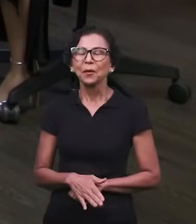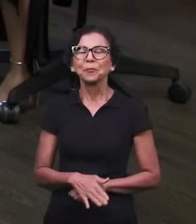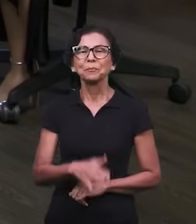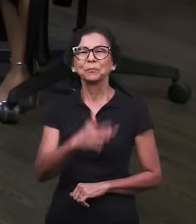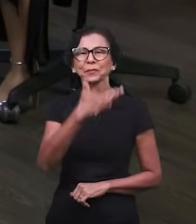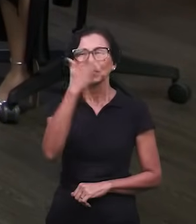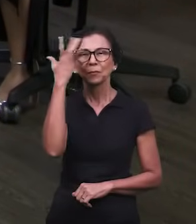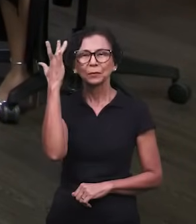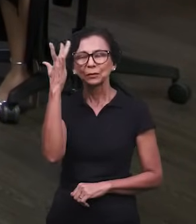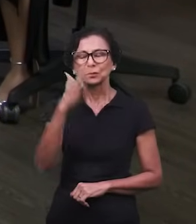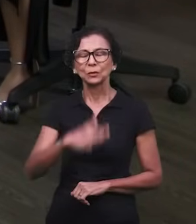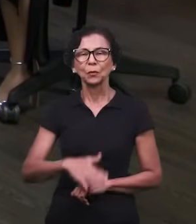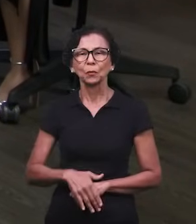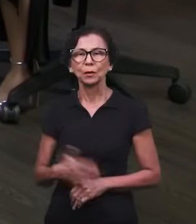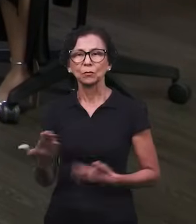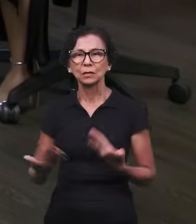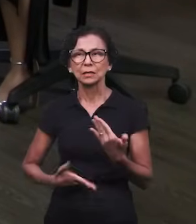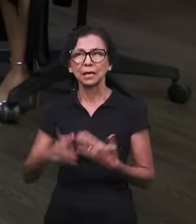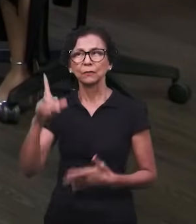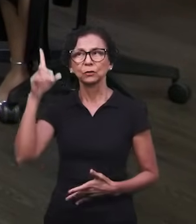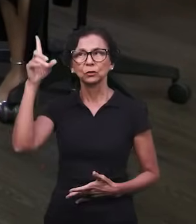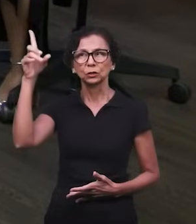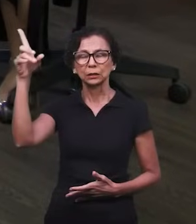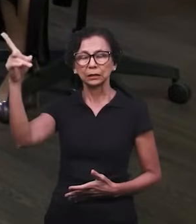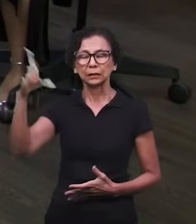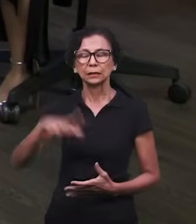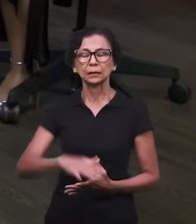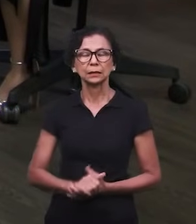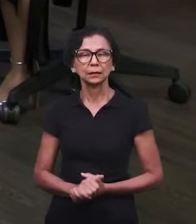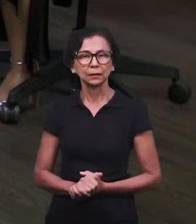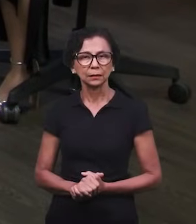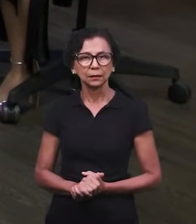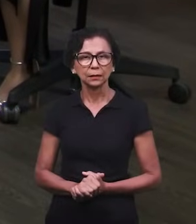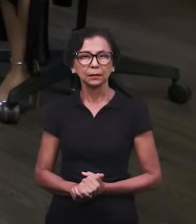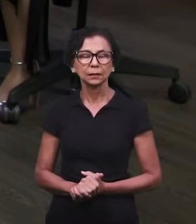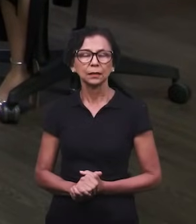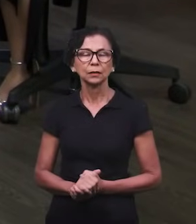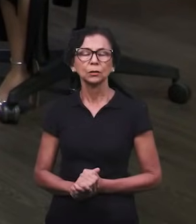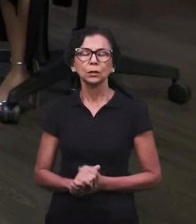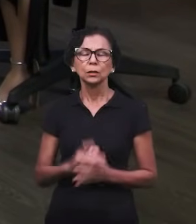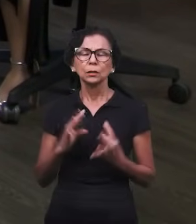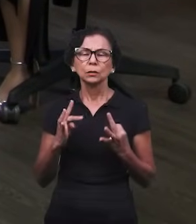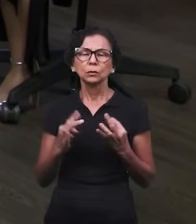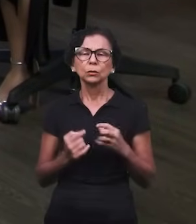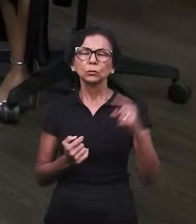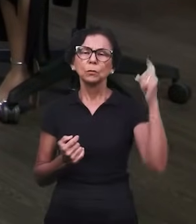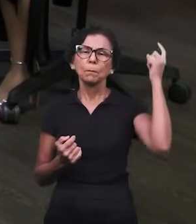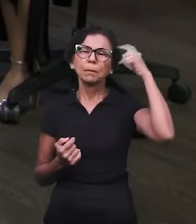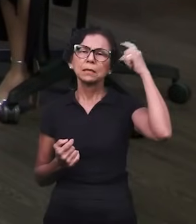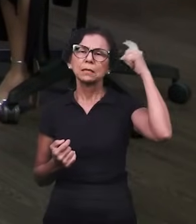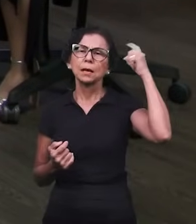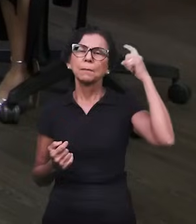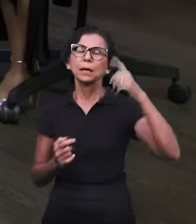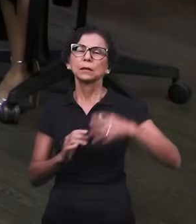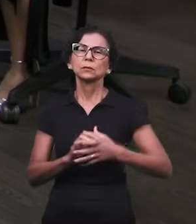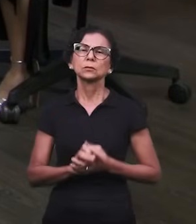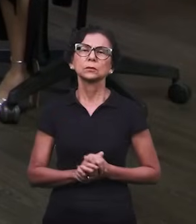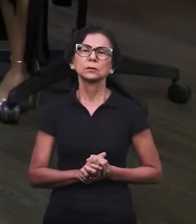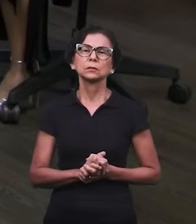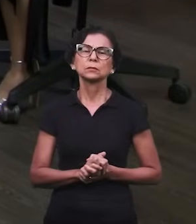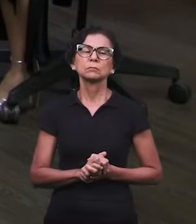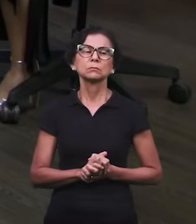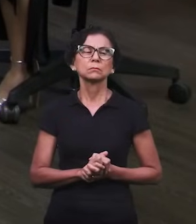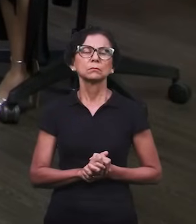pensamento contestado, mas ele, ouvindo todas as opiniões divergentes da dele, ele se impôs com